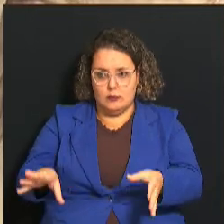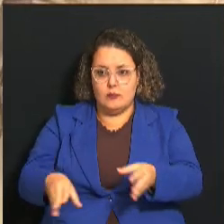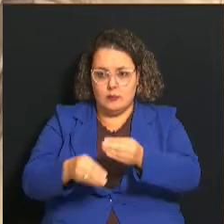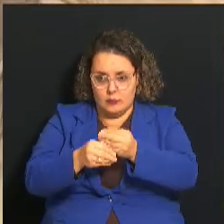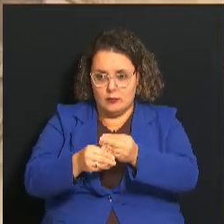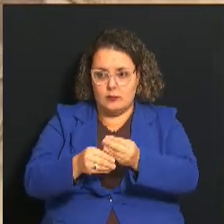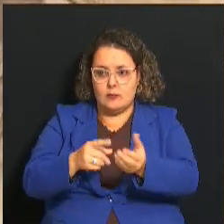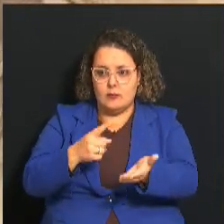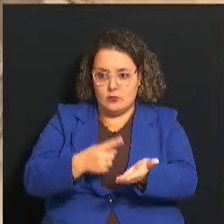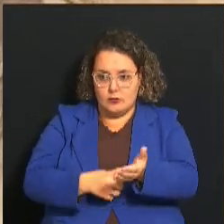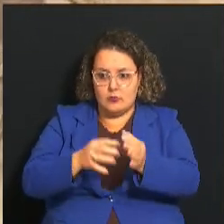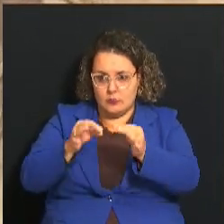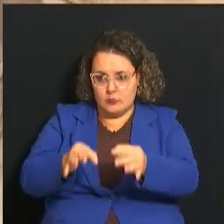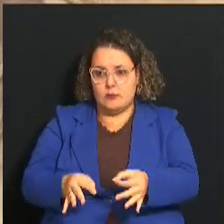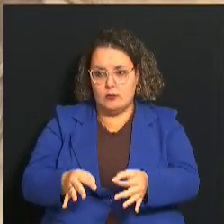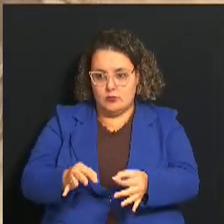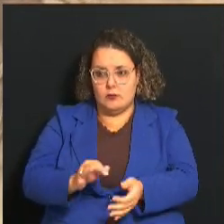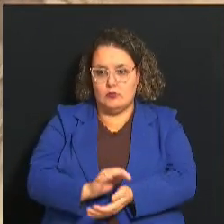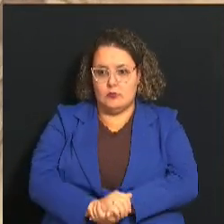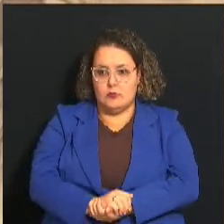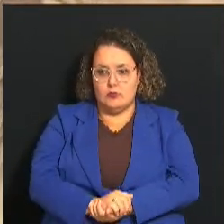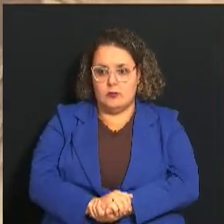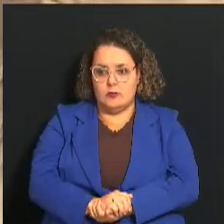confirmar a